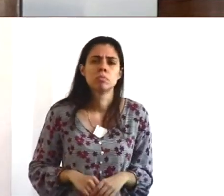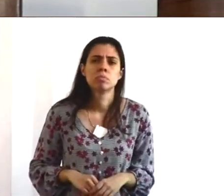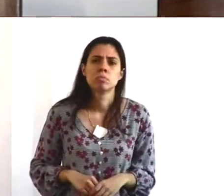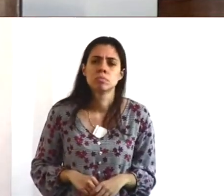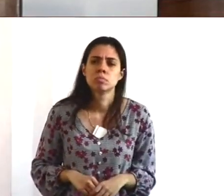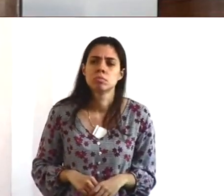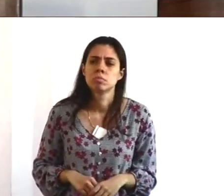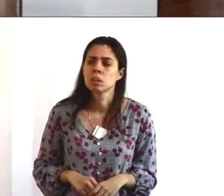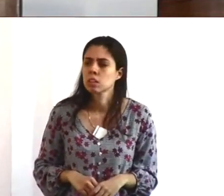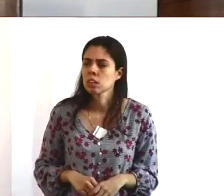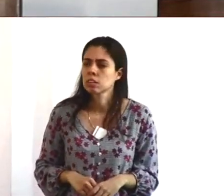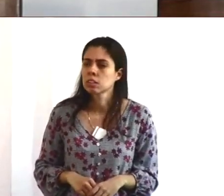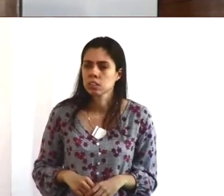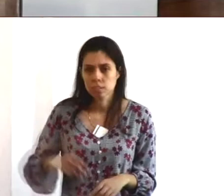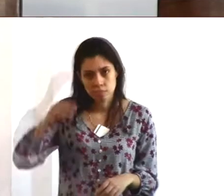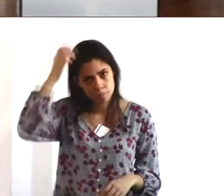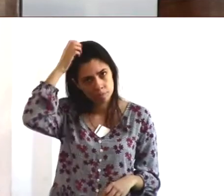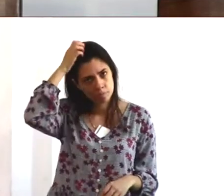continuamente.